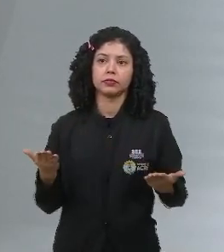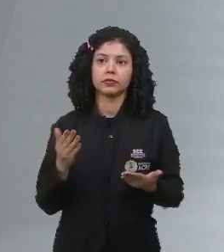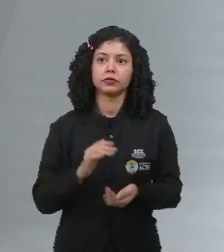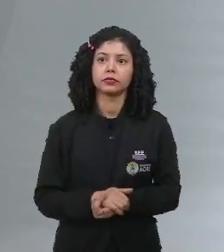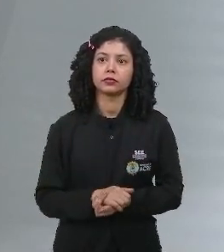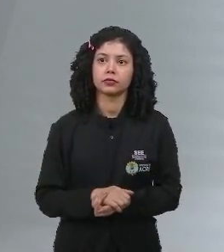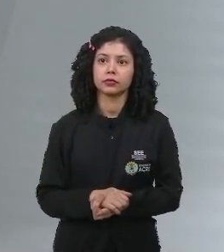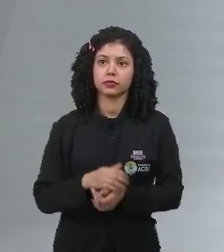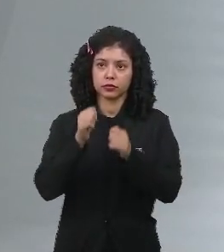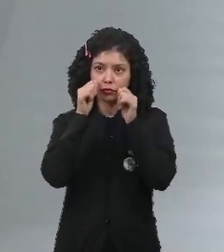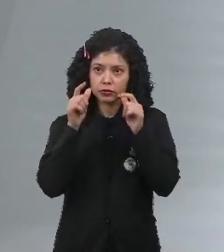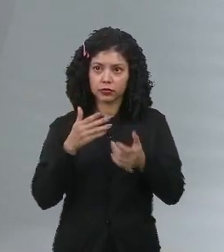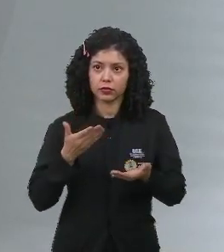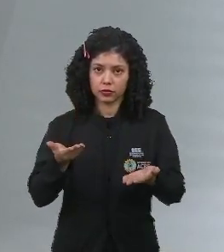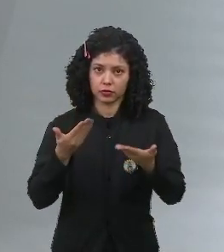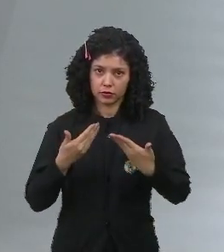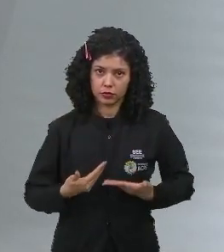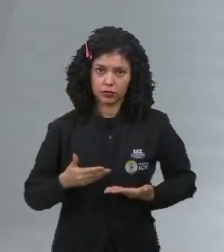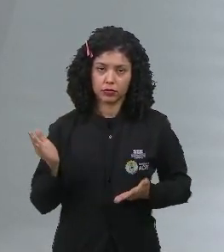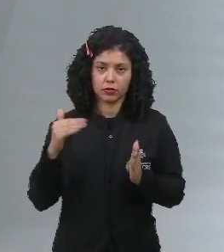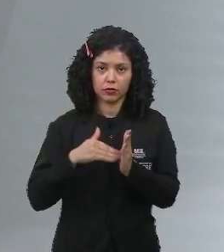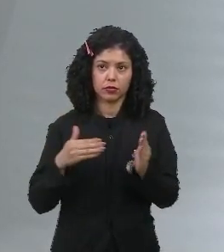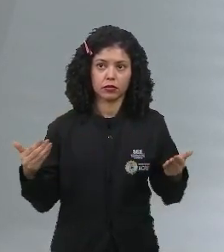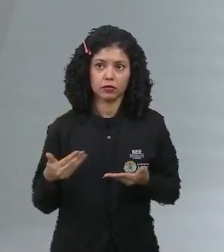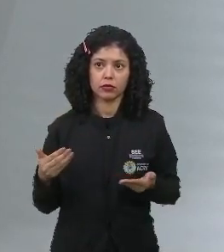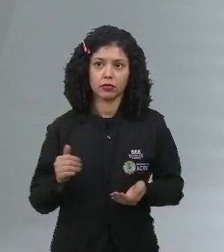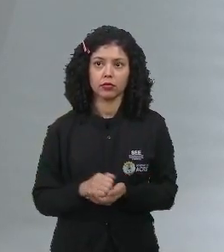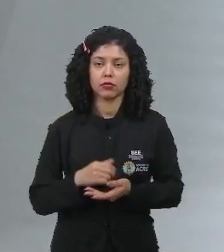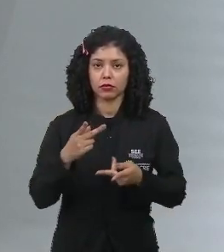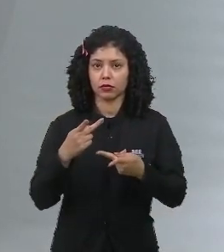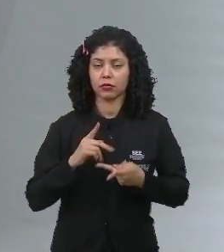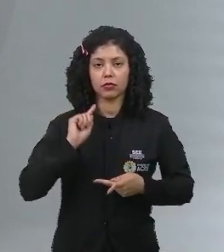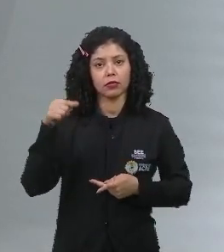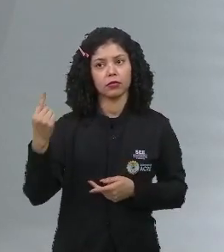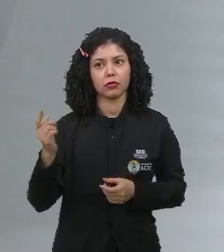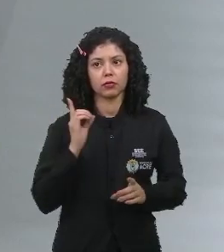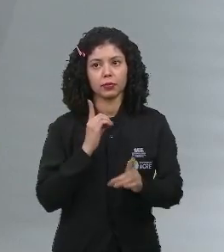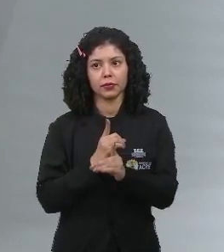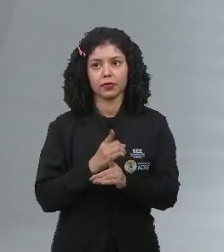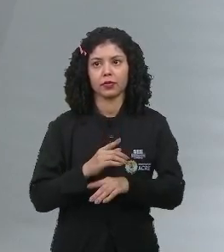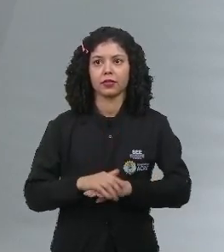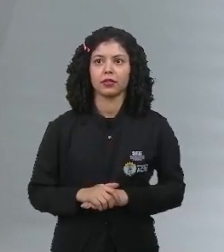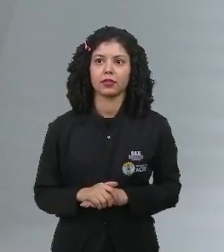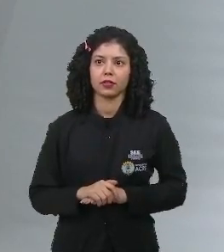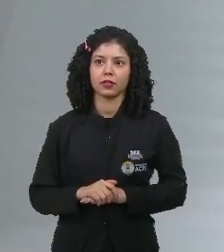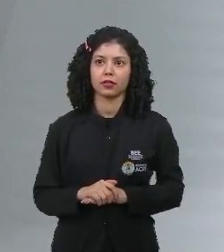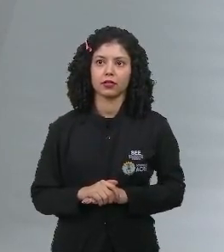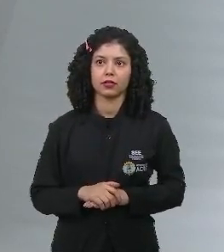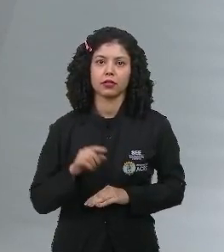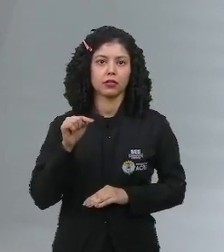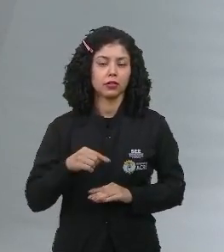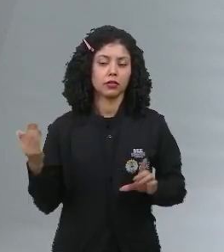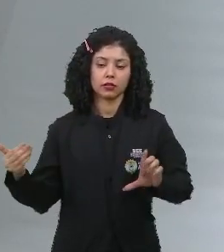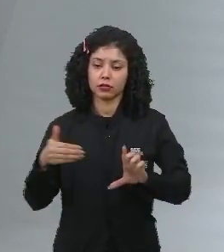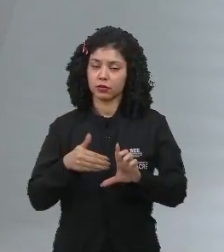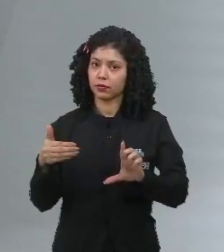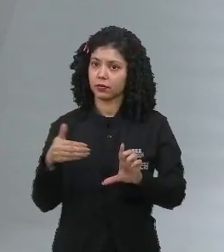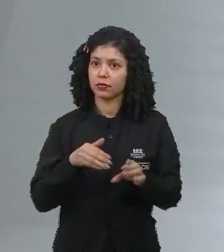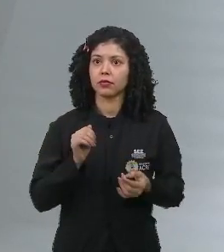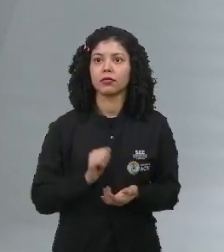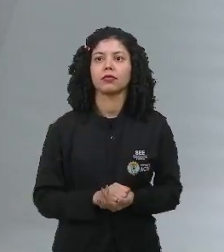pela atenção que me foi dispensado até aqui convido ao próximo encontro não deixem de visitar